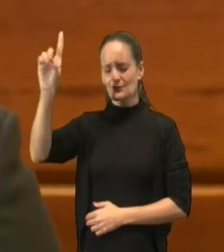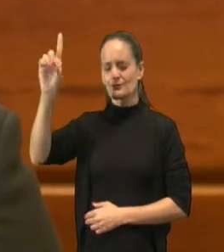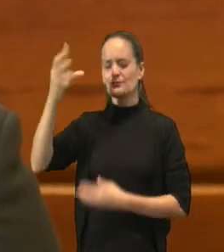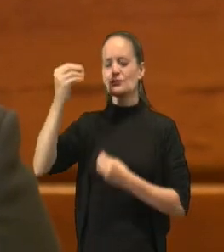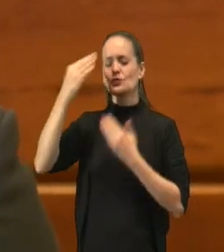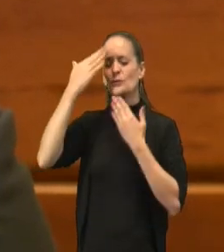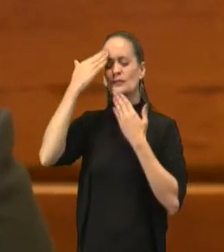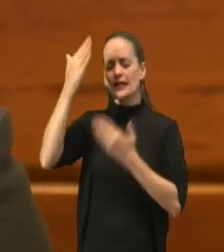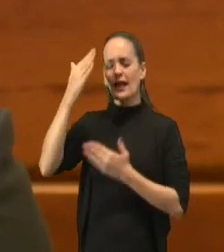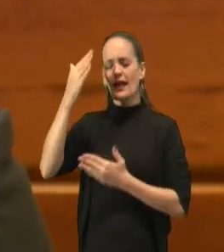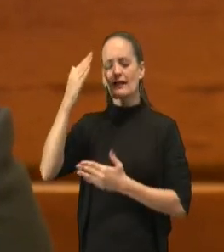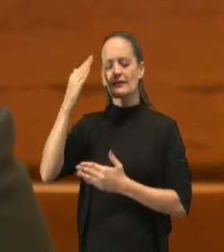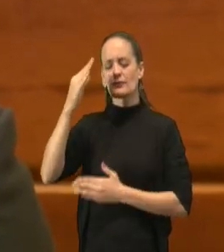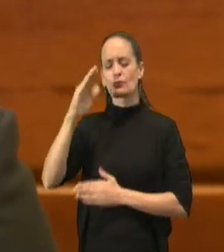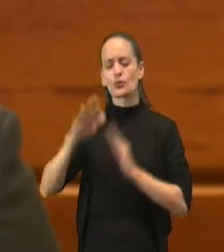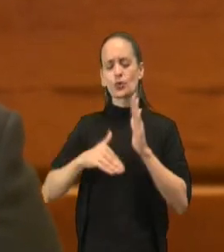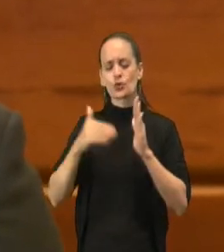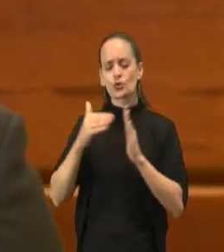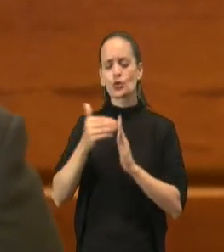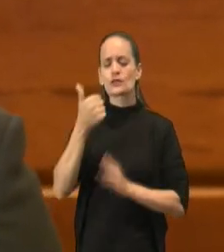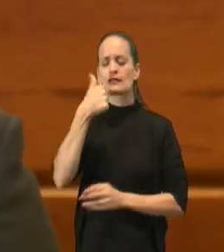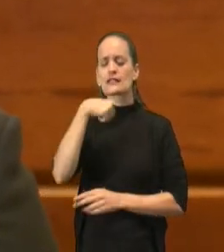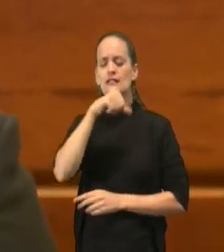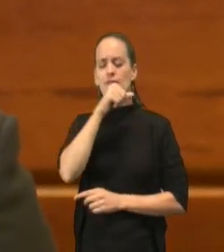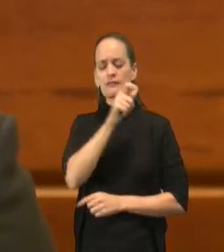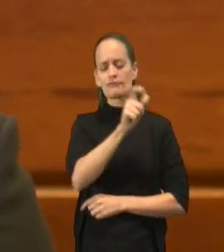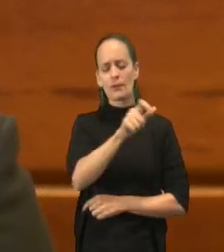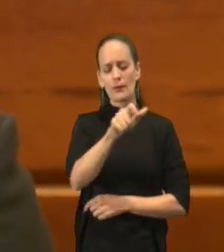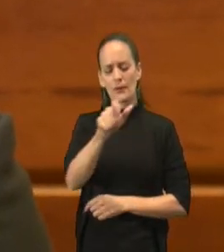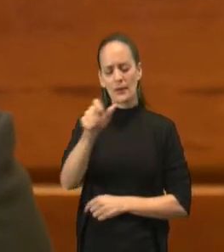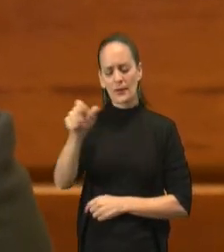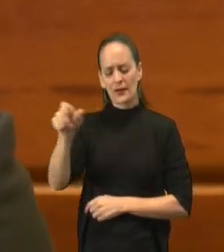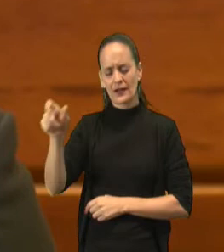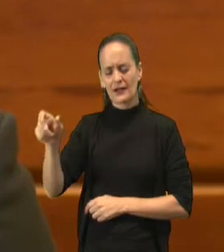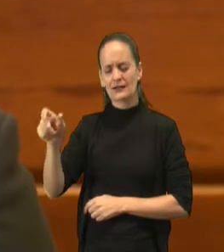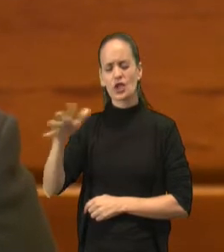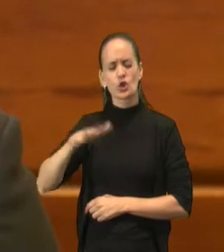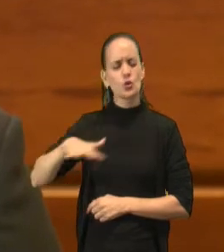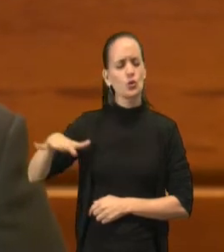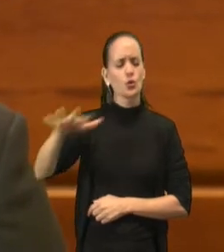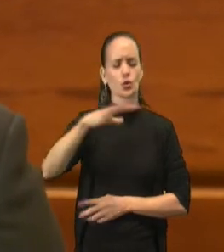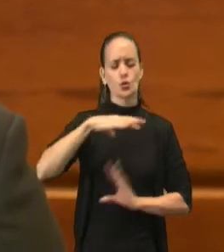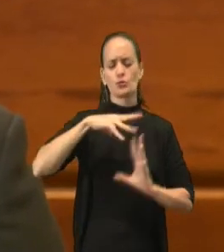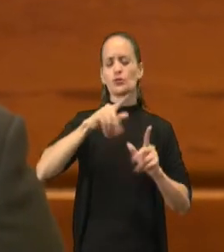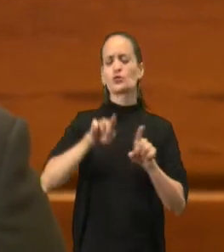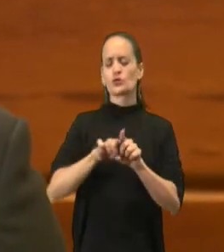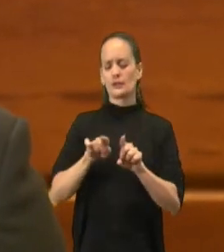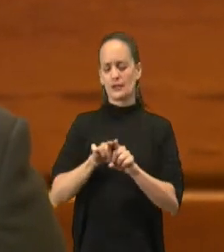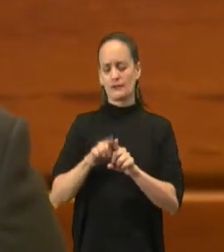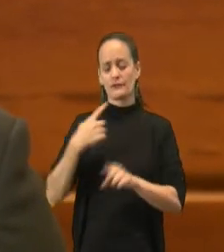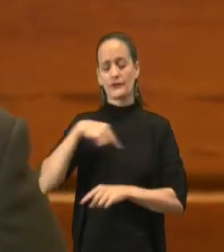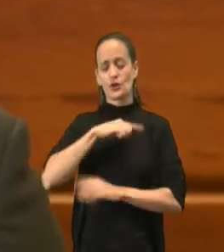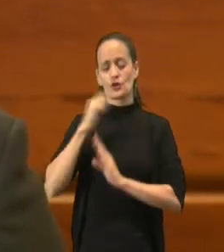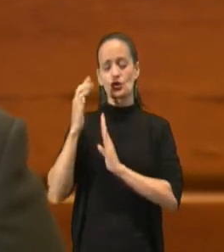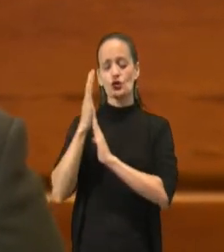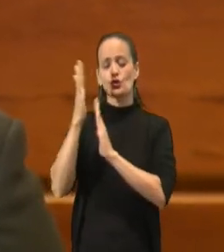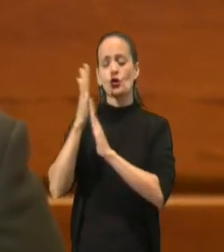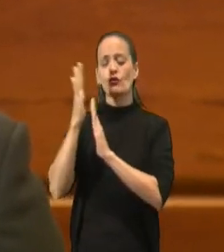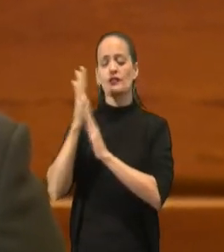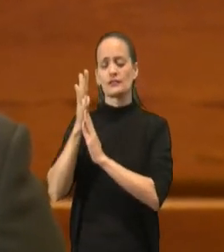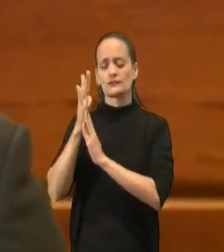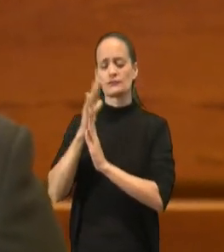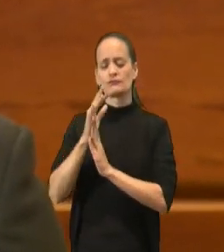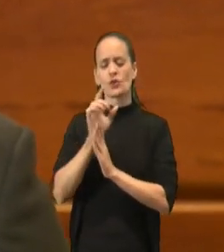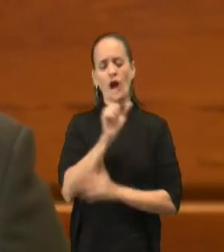todas as mães da Igreja Memorial e todas as mães espalhadas, Senhor, na face da terra. Nós te louvamos, Senhor, por cada